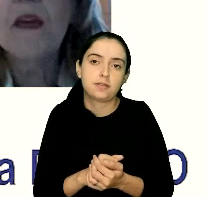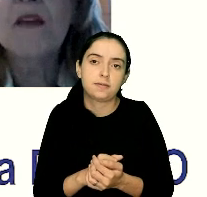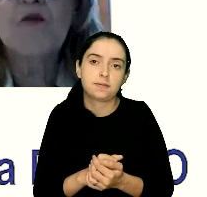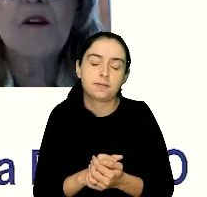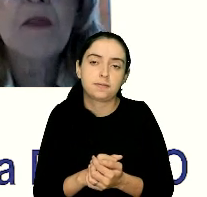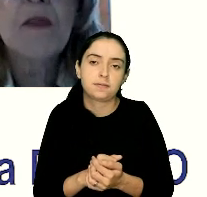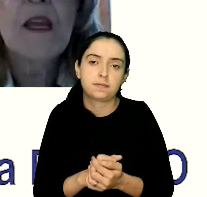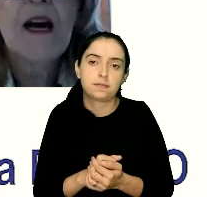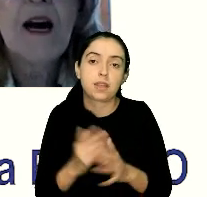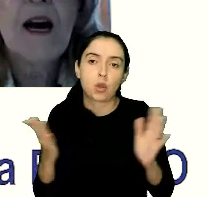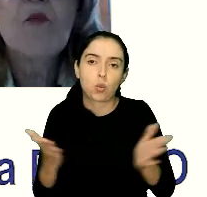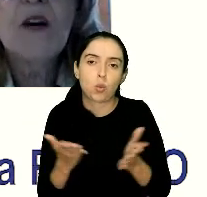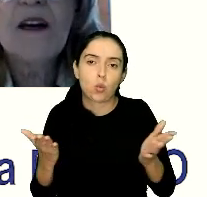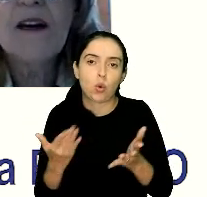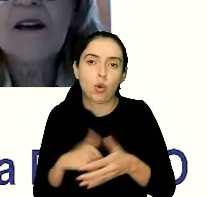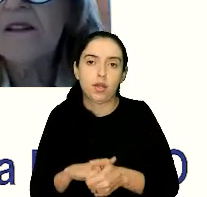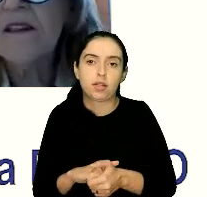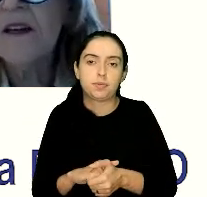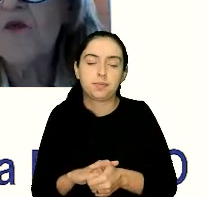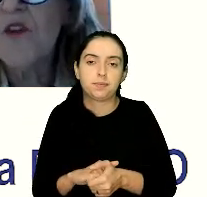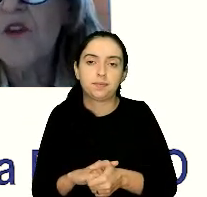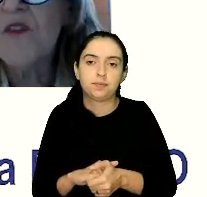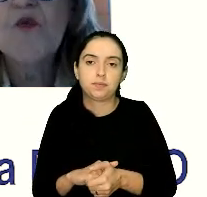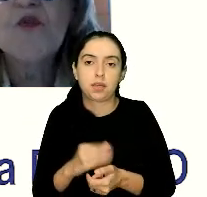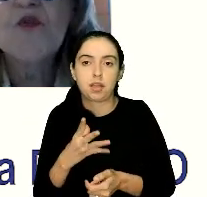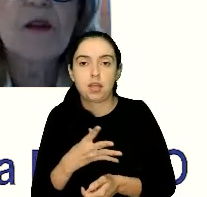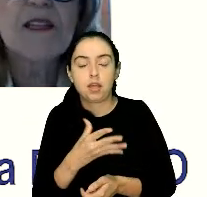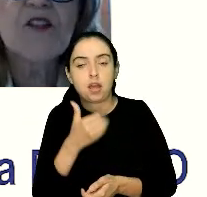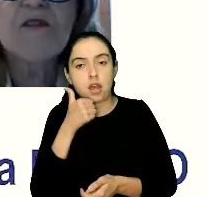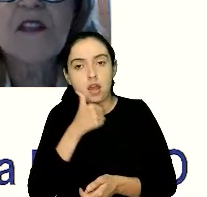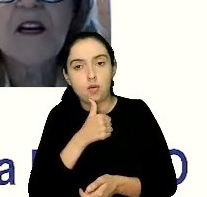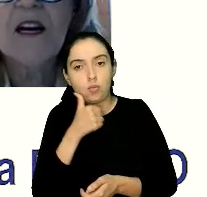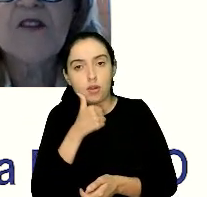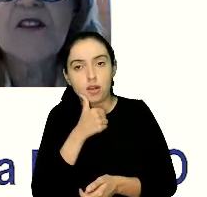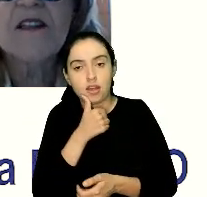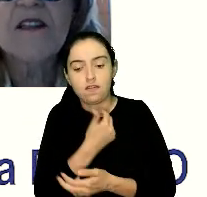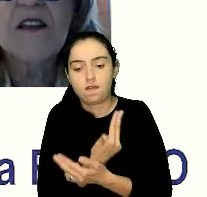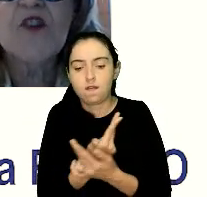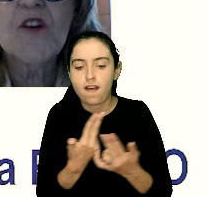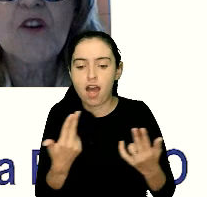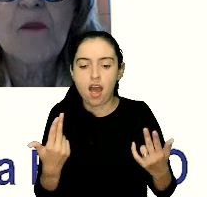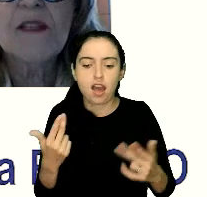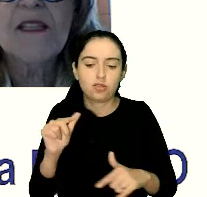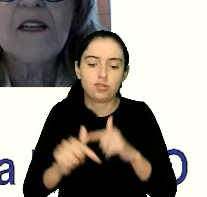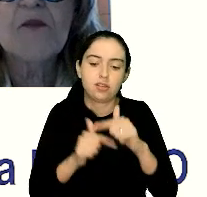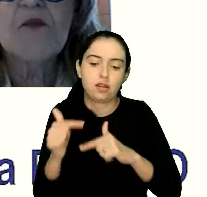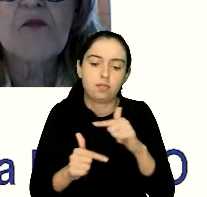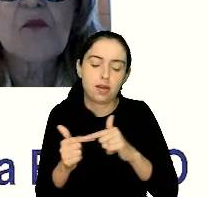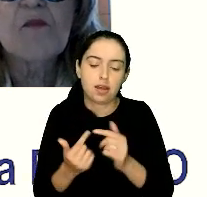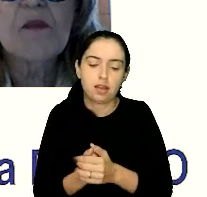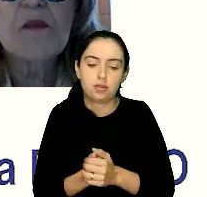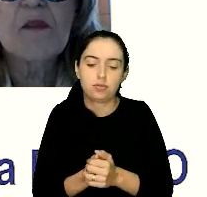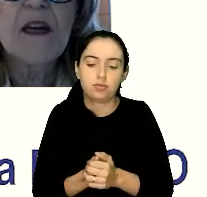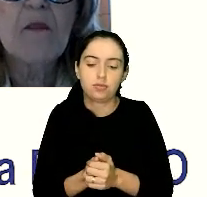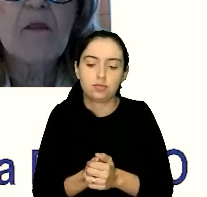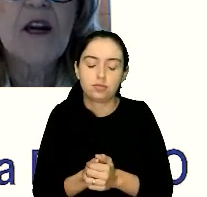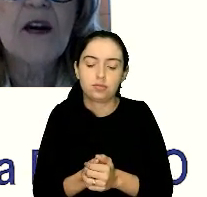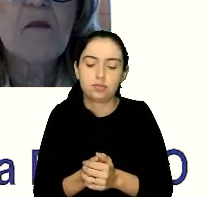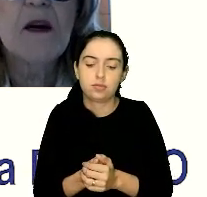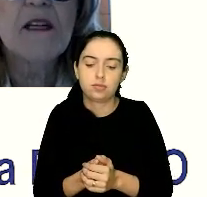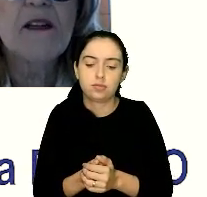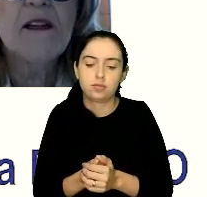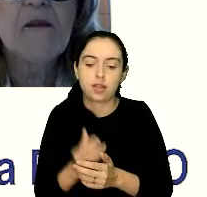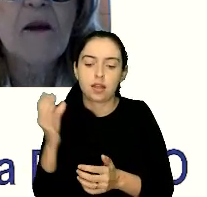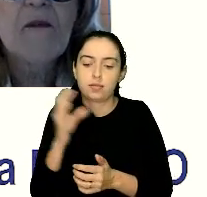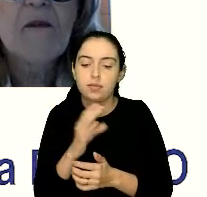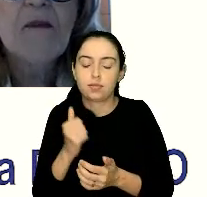nesse momento, né? A mulher, né, com suas múltiplas atividades, eu já vou passar aqui para a